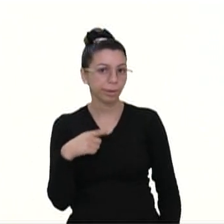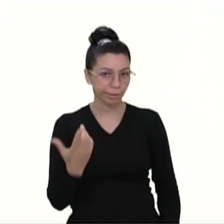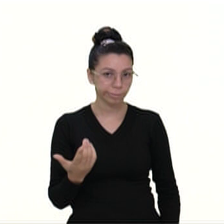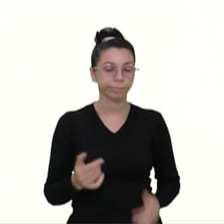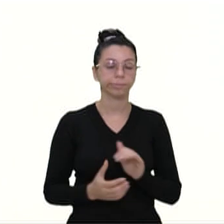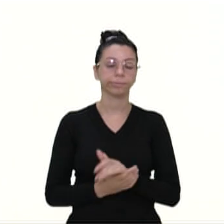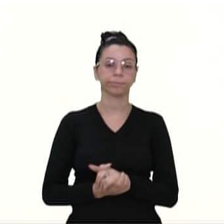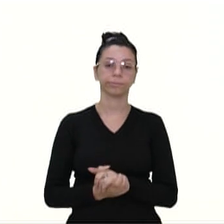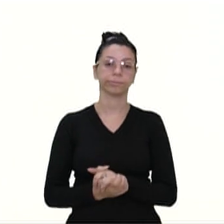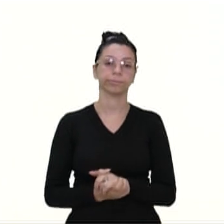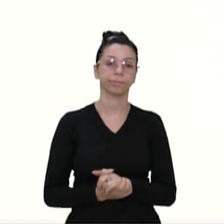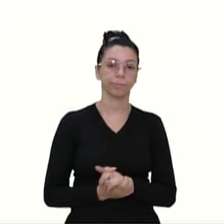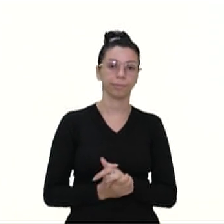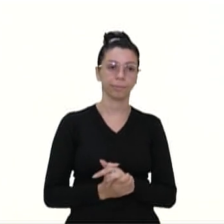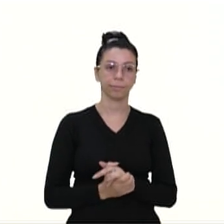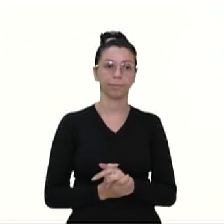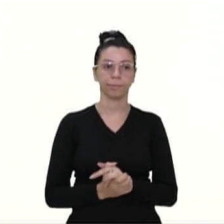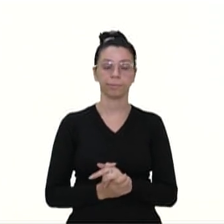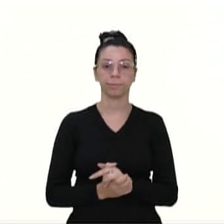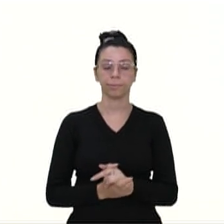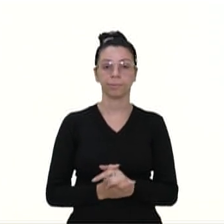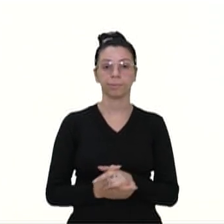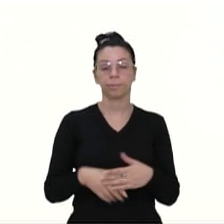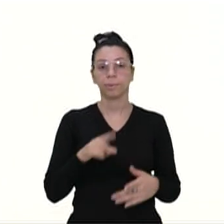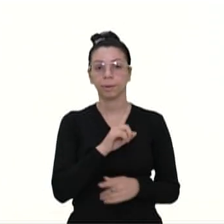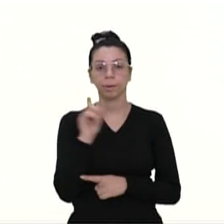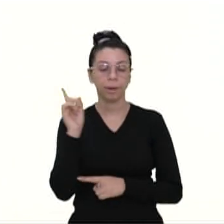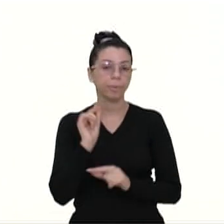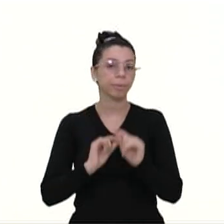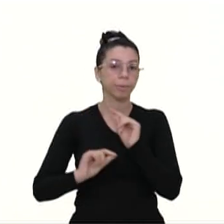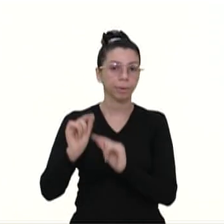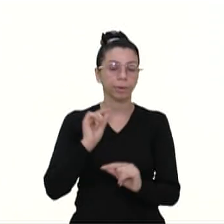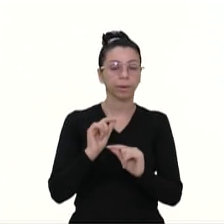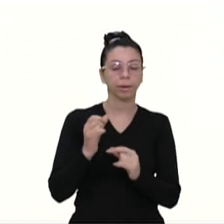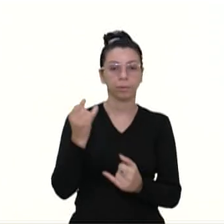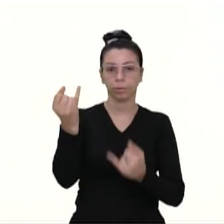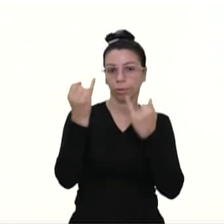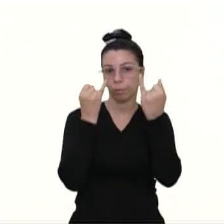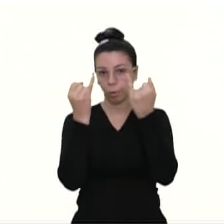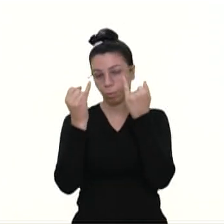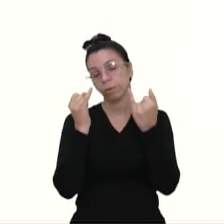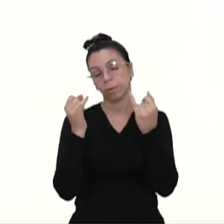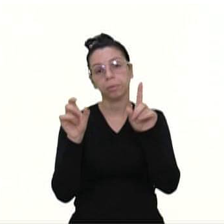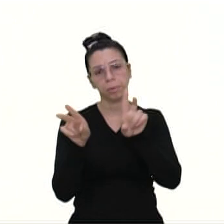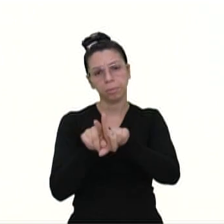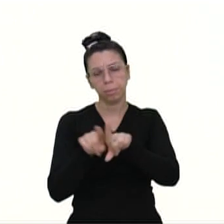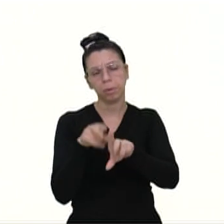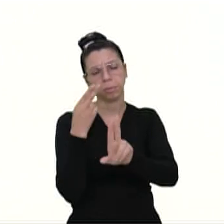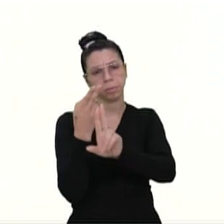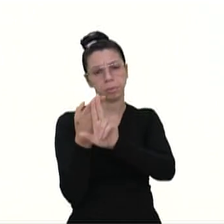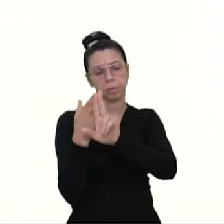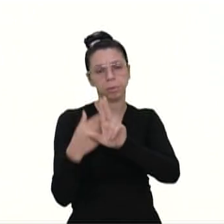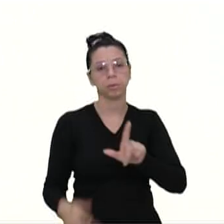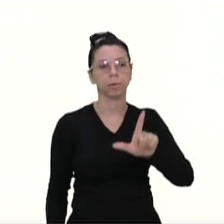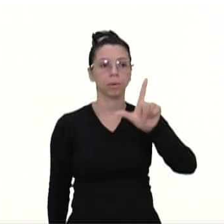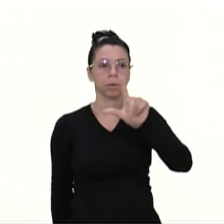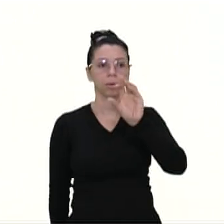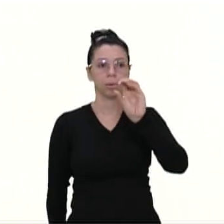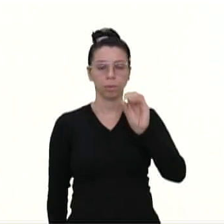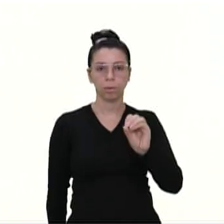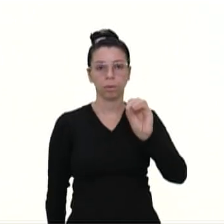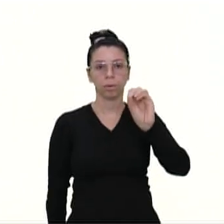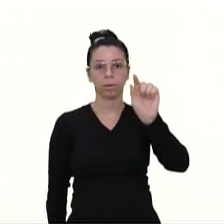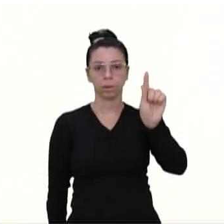cálculos. Aqui, gente, nós vamos usar como dado também, e você já deve ter usado aí quando você resolveu, o log de 5 na